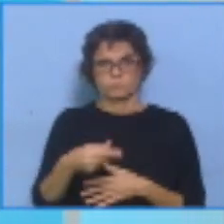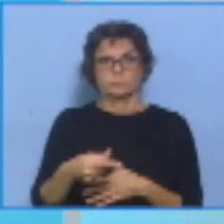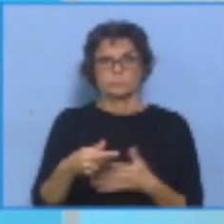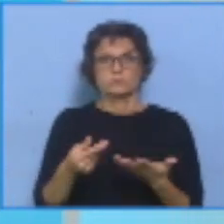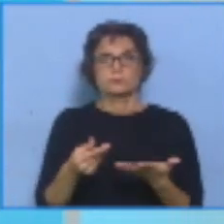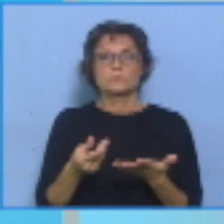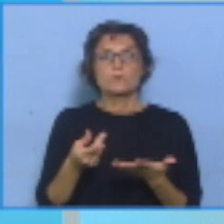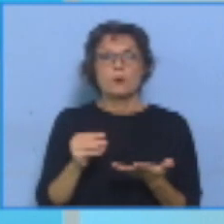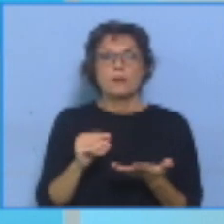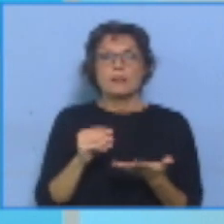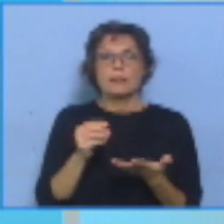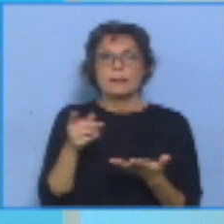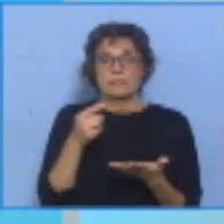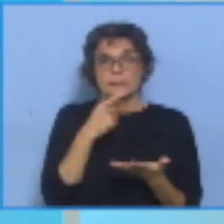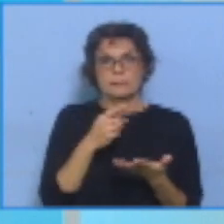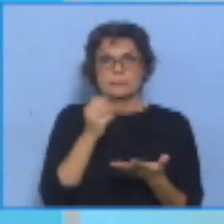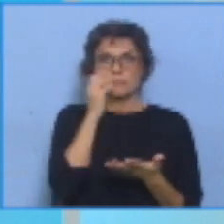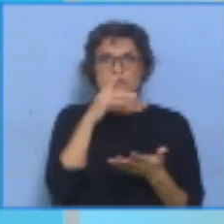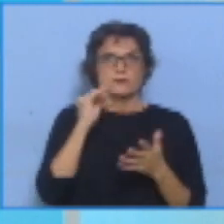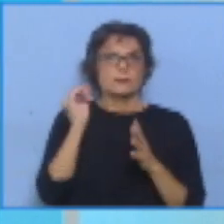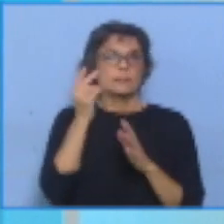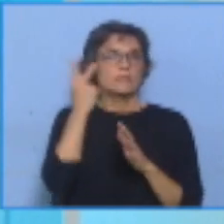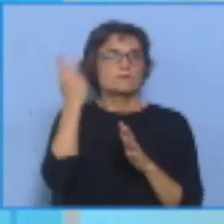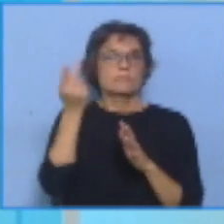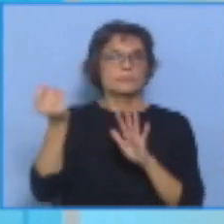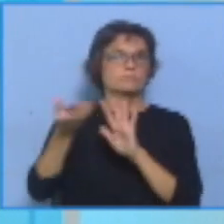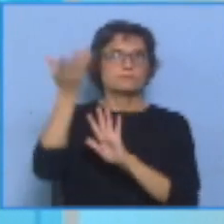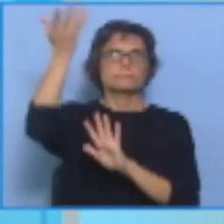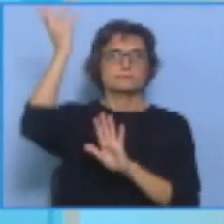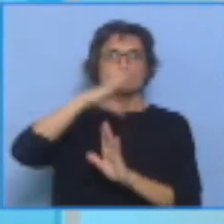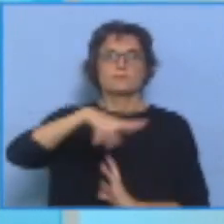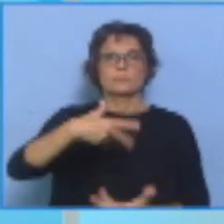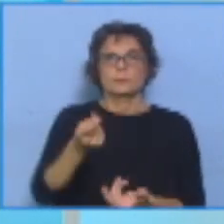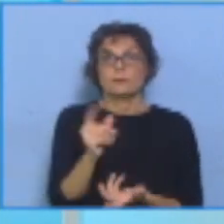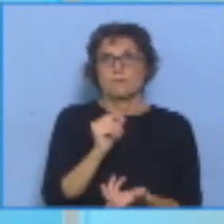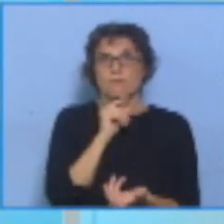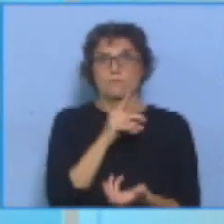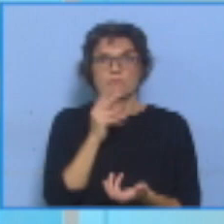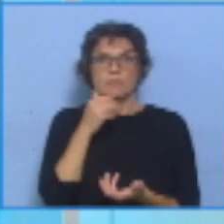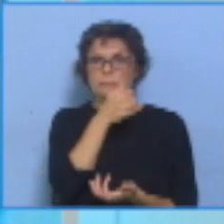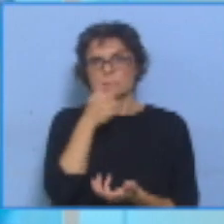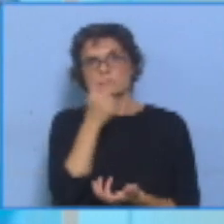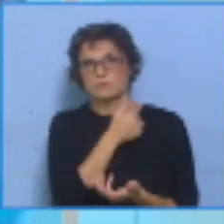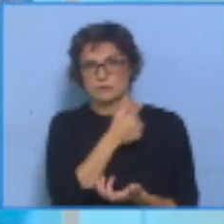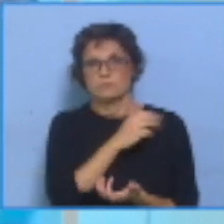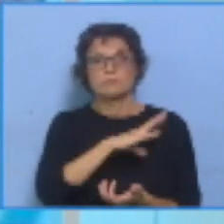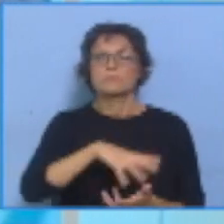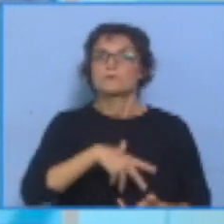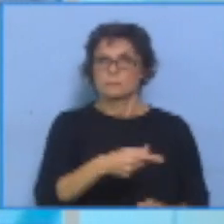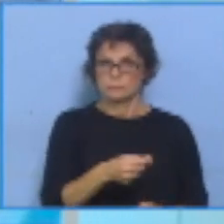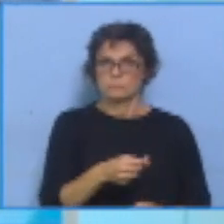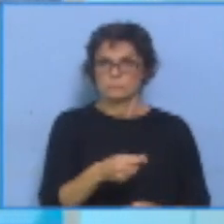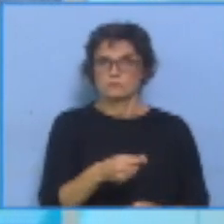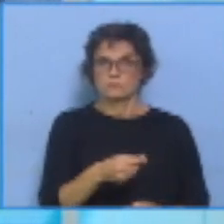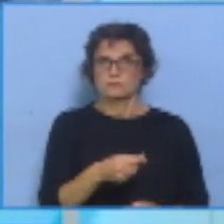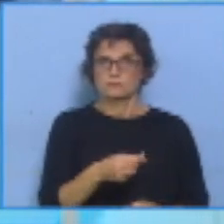vê o esplendor, o espantoso esplendor do mundo, vê também o espantoso sofrimento do mundo. Portanto, ela